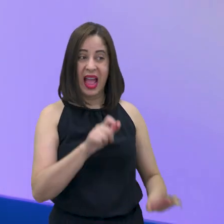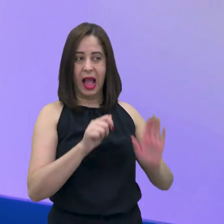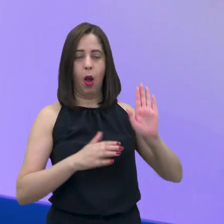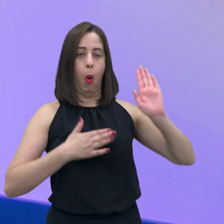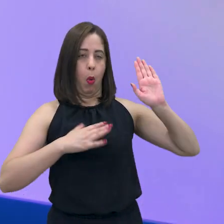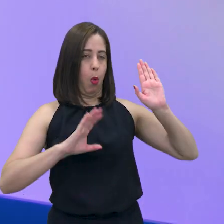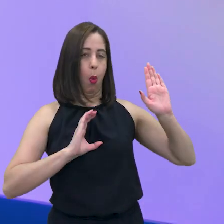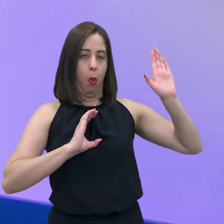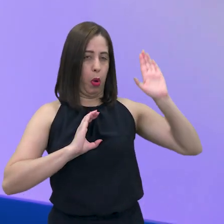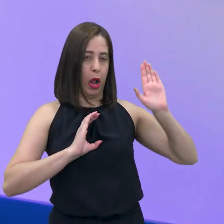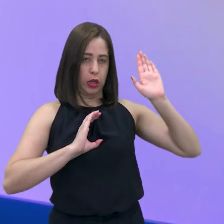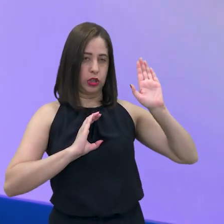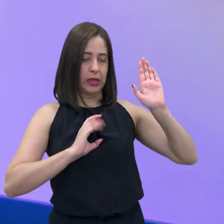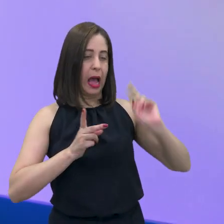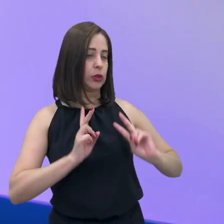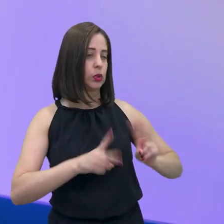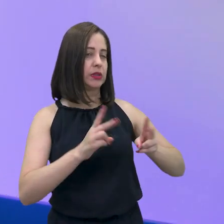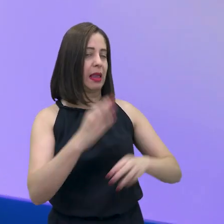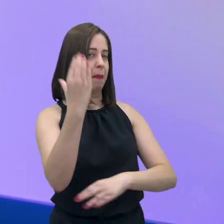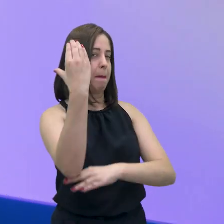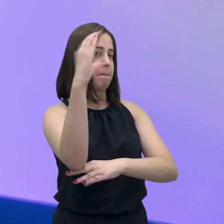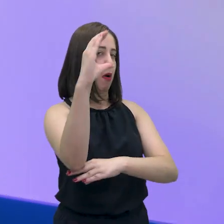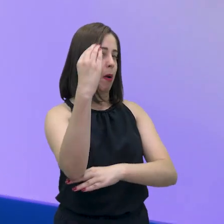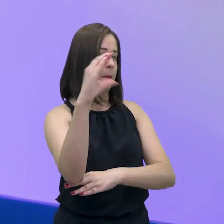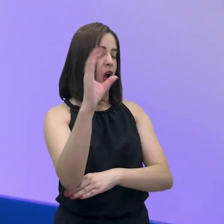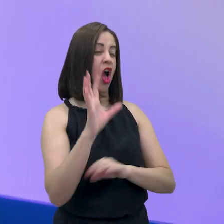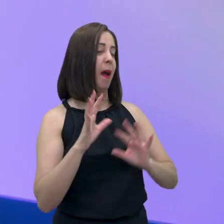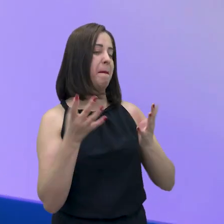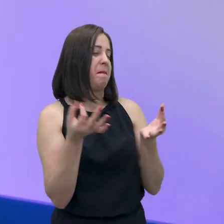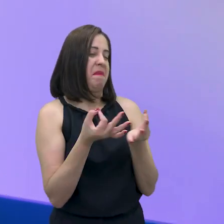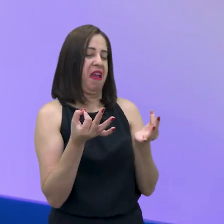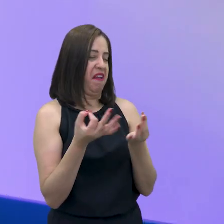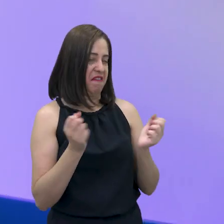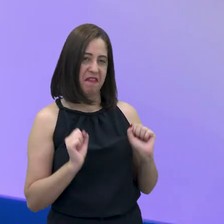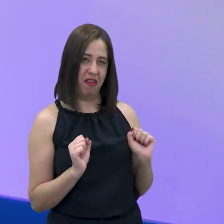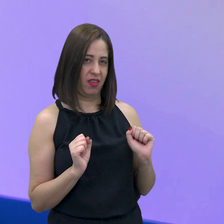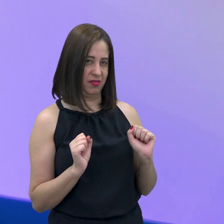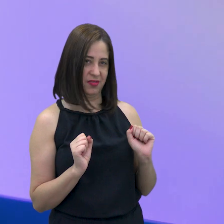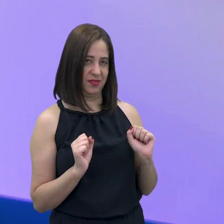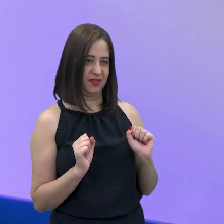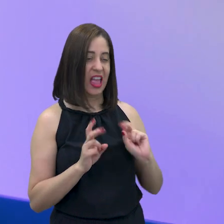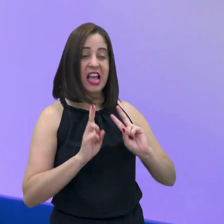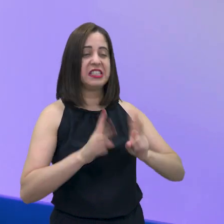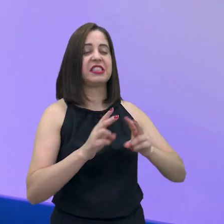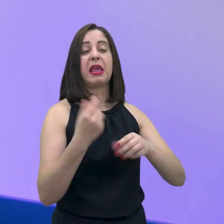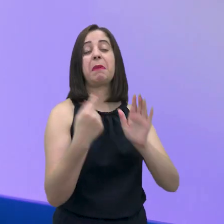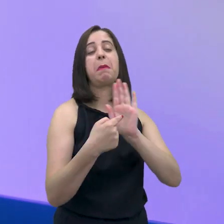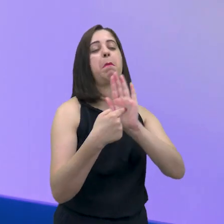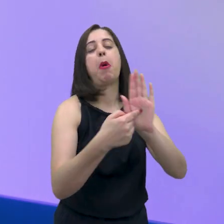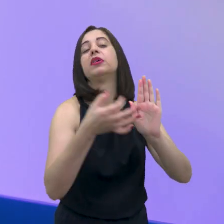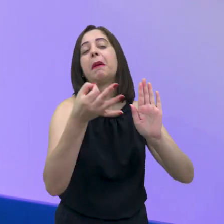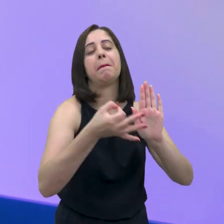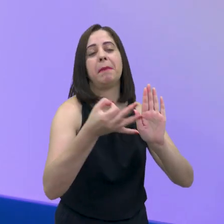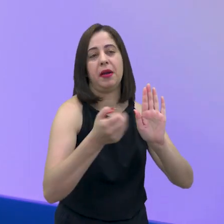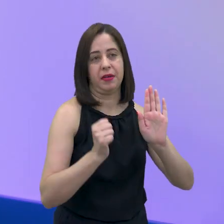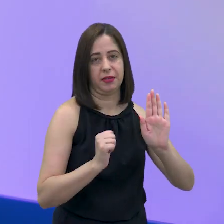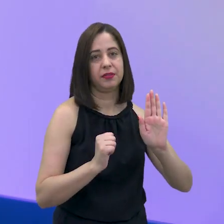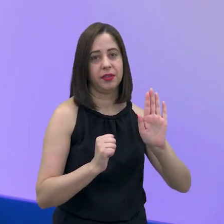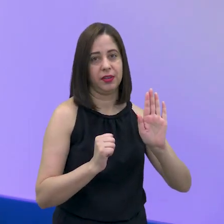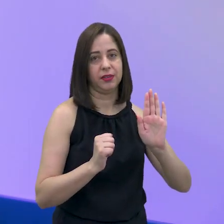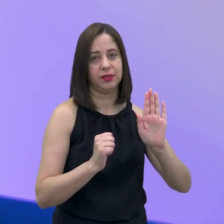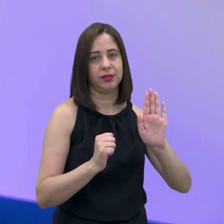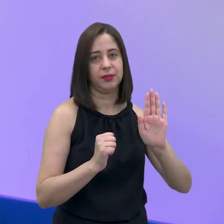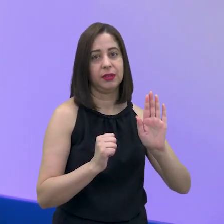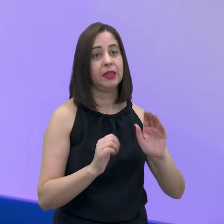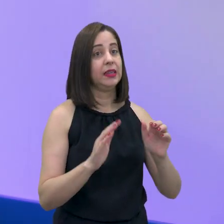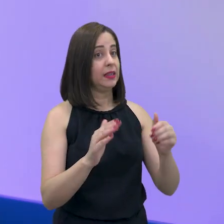interessam para aquele parlamentar ou para aquele prefeito. Ali você jamais poderá ver um conteúdo crítico, né? Algo que é através